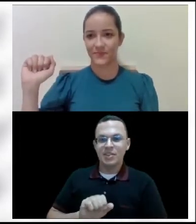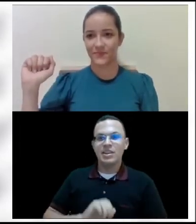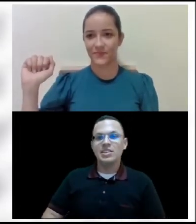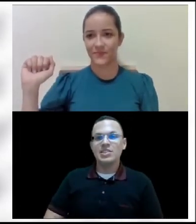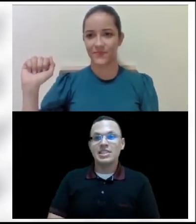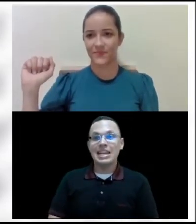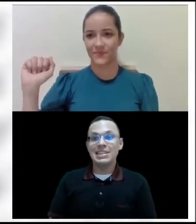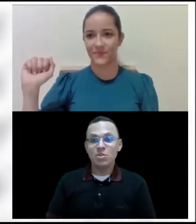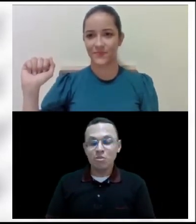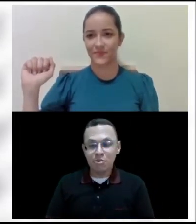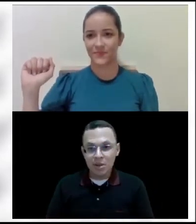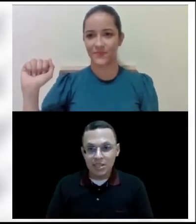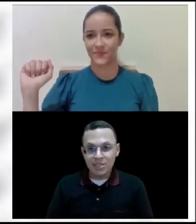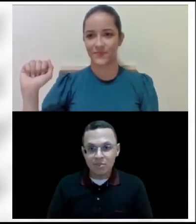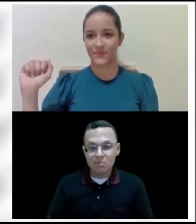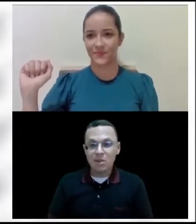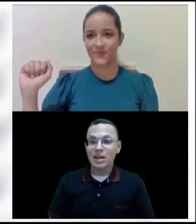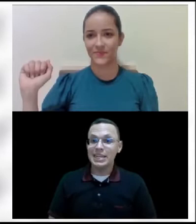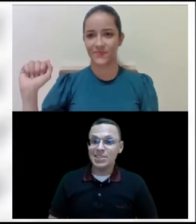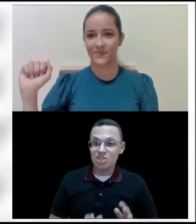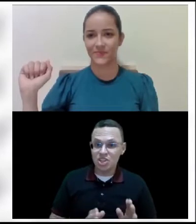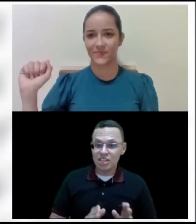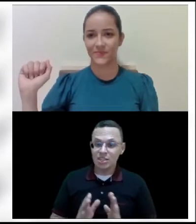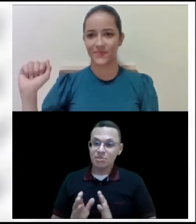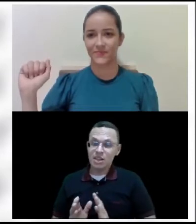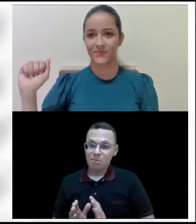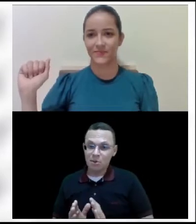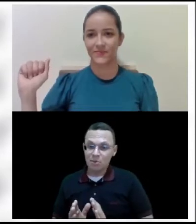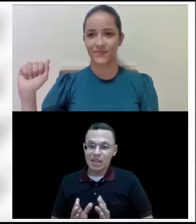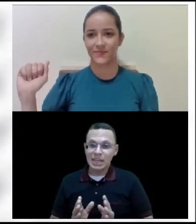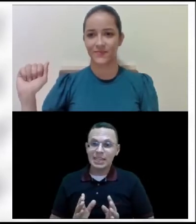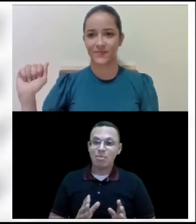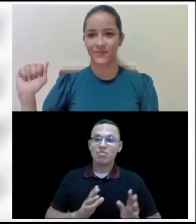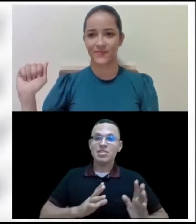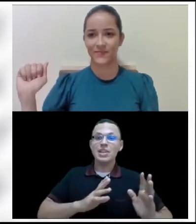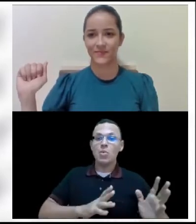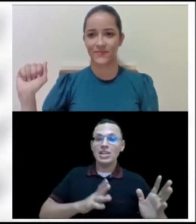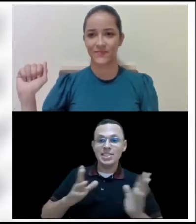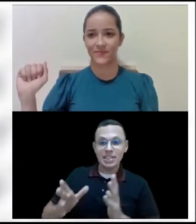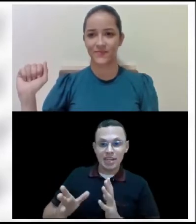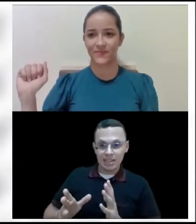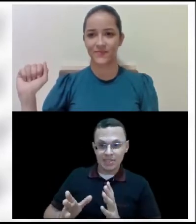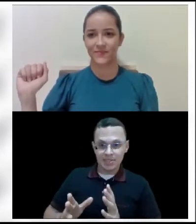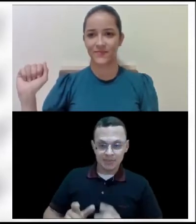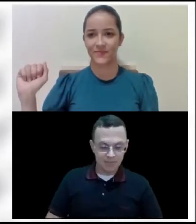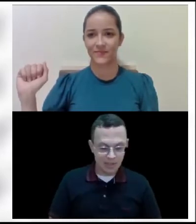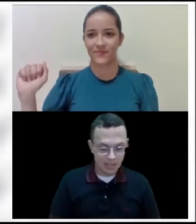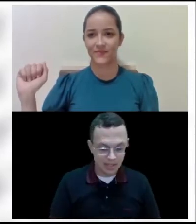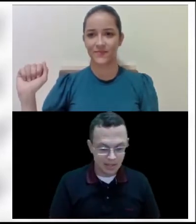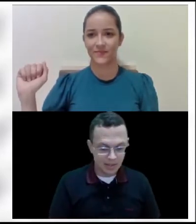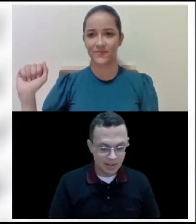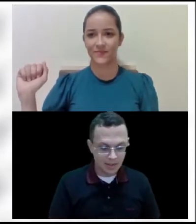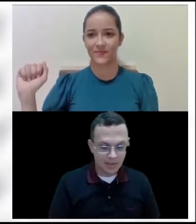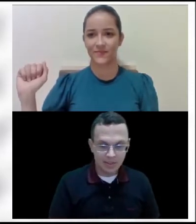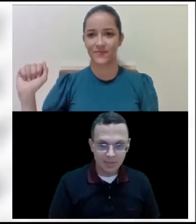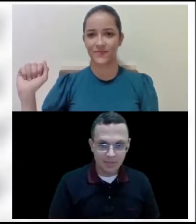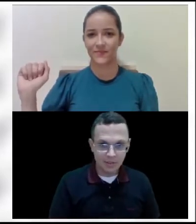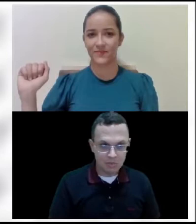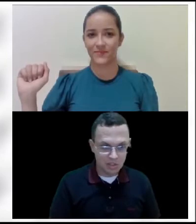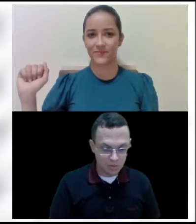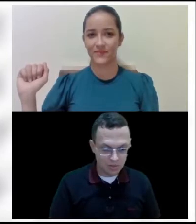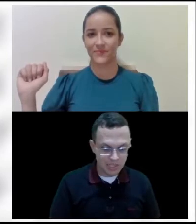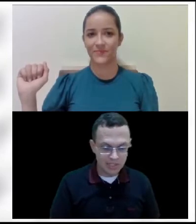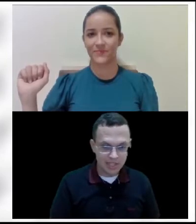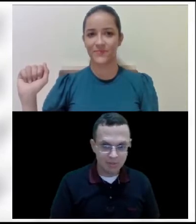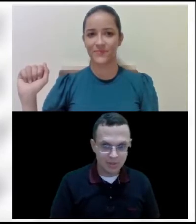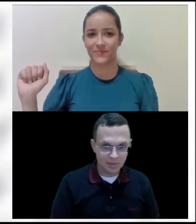isso. Essa configuração de mão aí, esse jeitinho da mão, dá para fazer quais sinais? Vamos